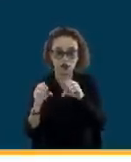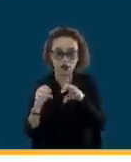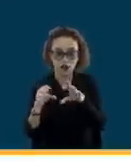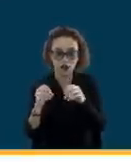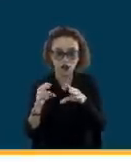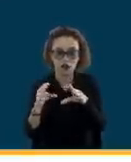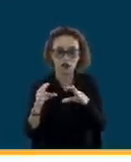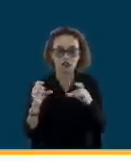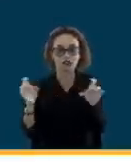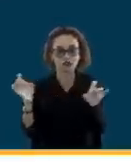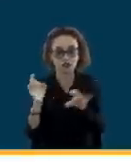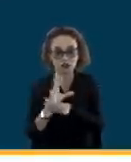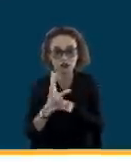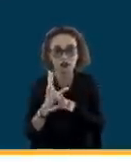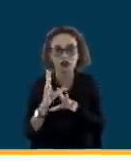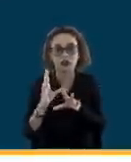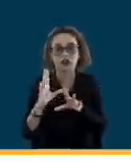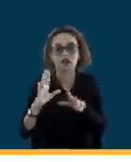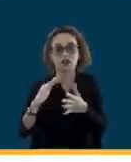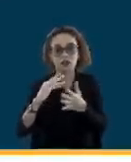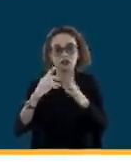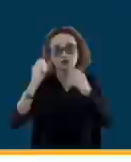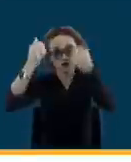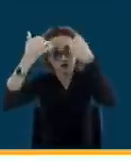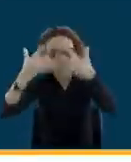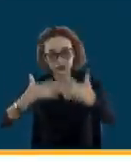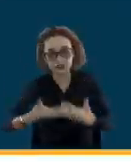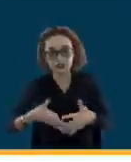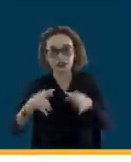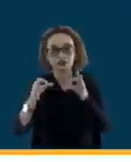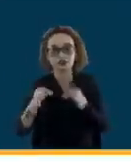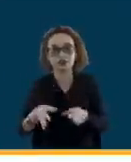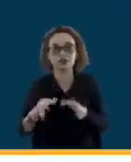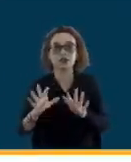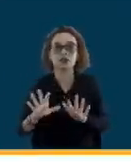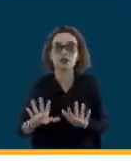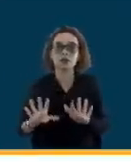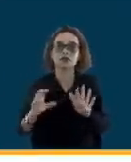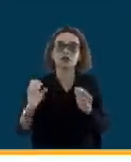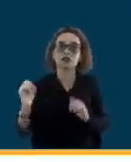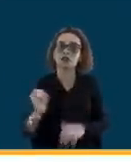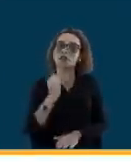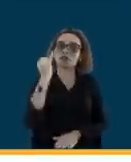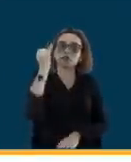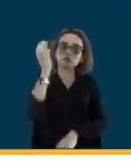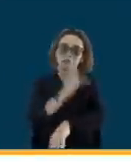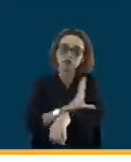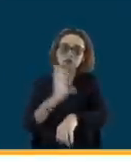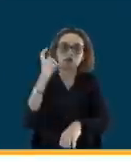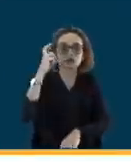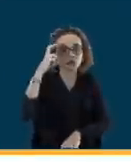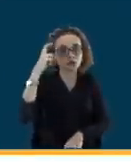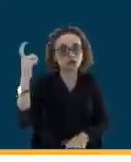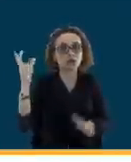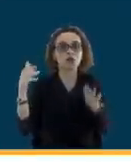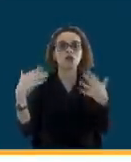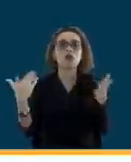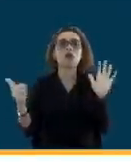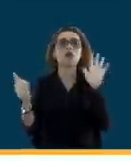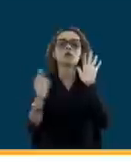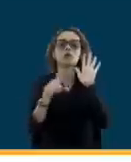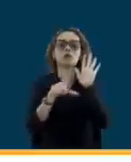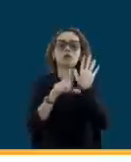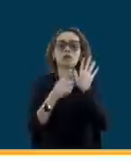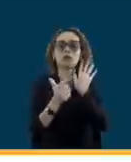completa, mais ampla, sobre a importância da cultura, sobre o papel da cultura,